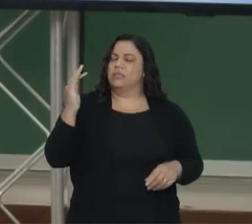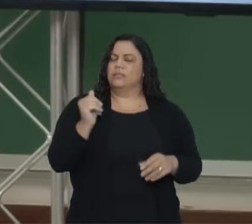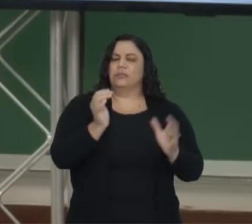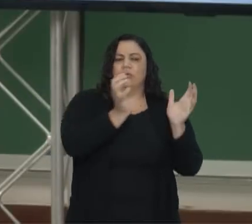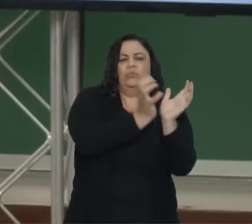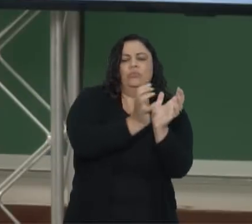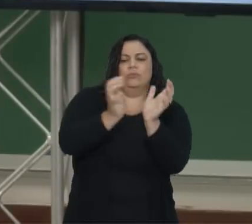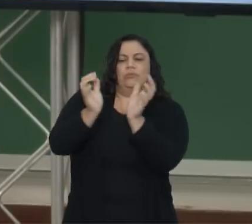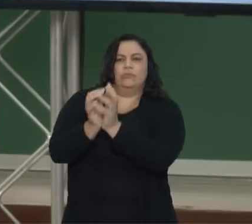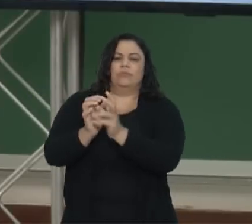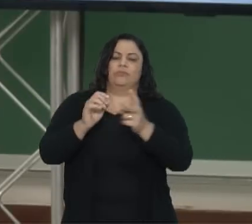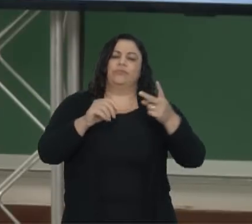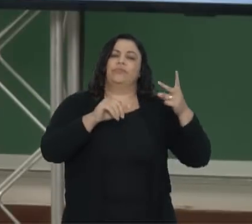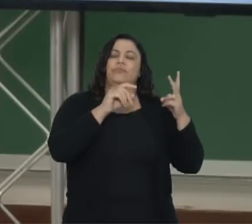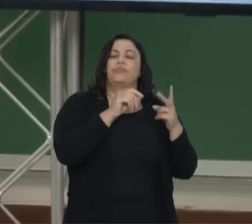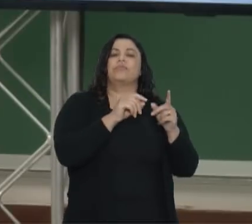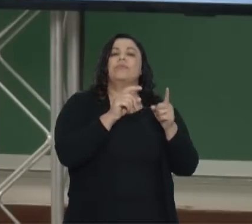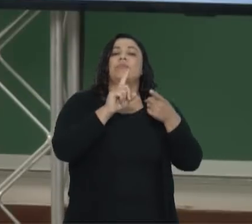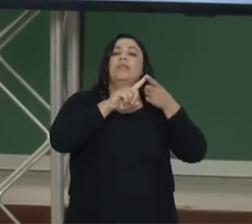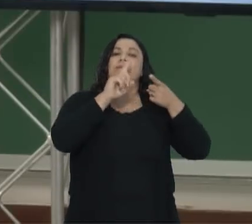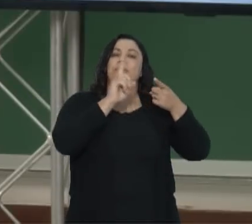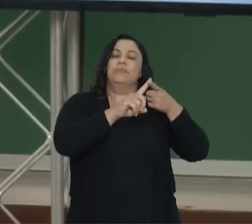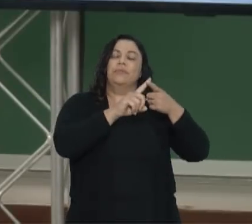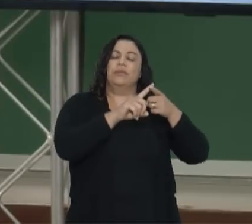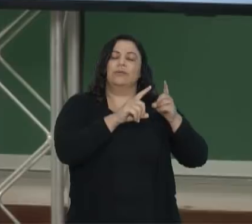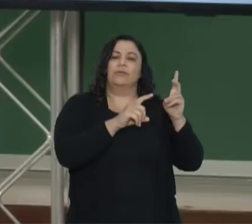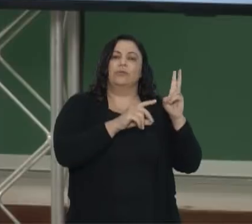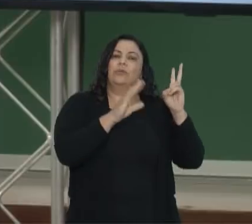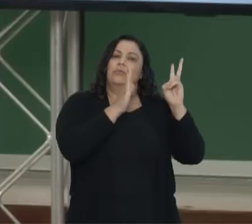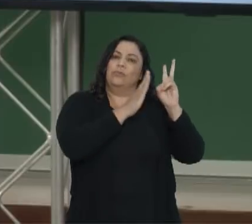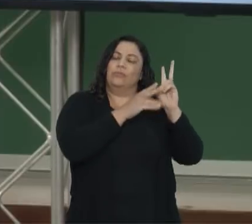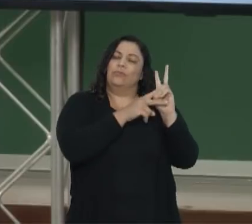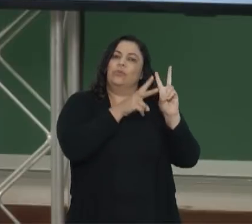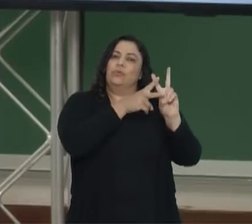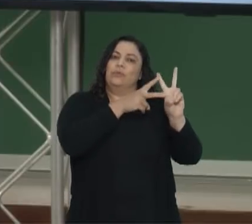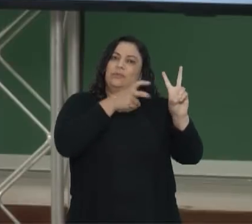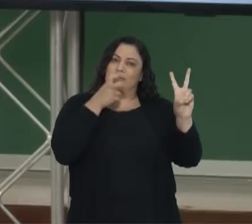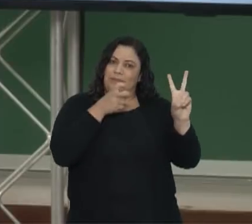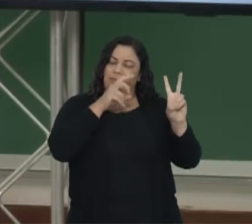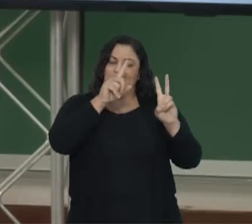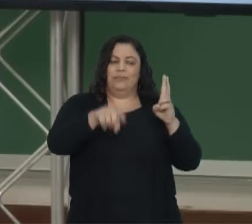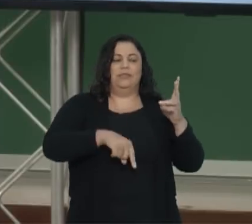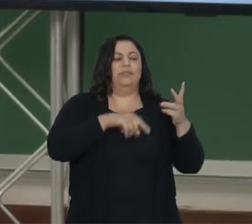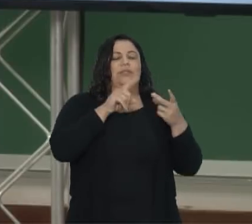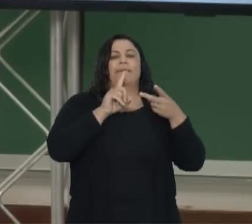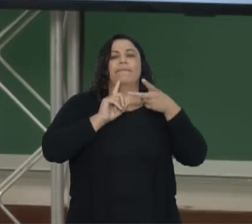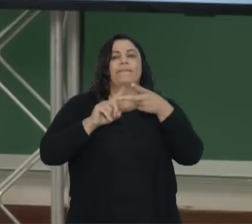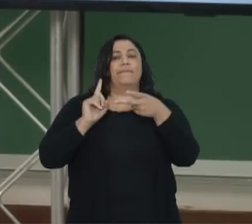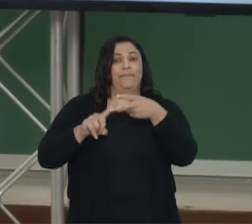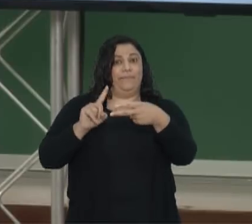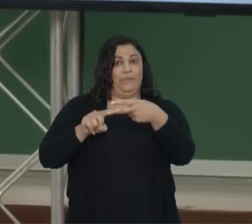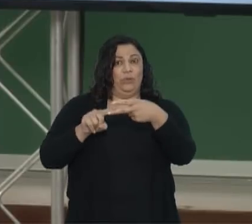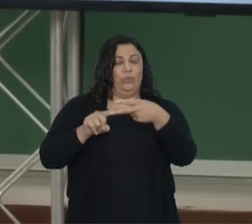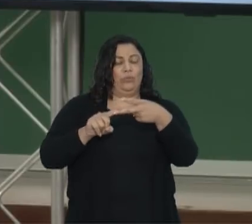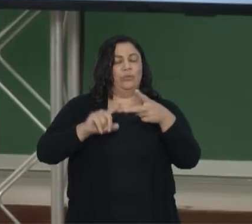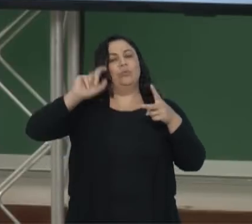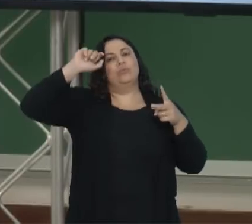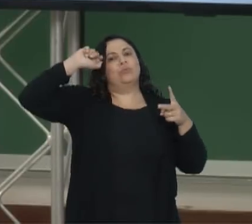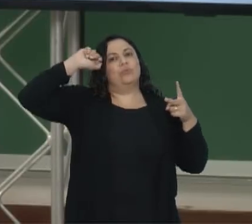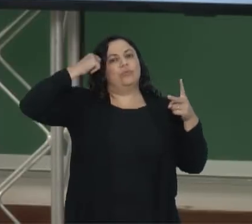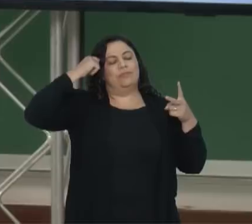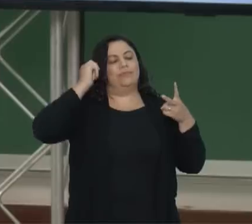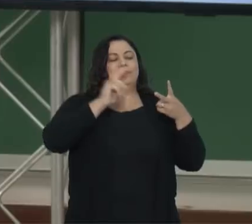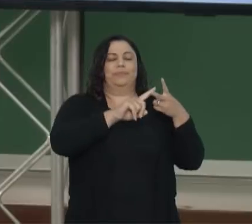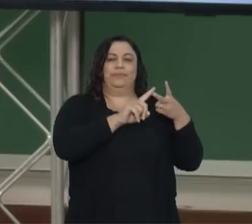Os indígenas, os imigrantes e os africanos. Então, nós estamos vendo cada um deles em detalhes, quais foram as contribuições